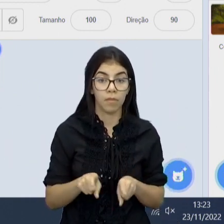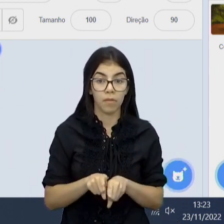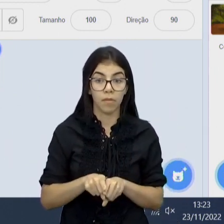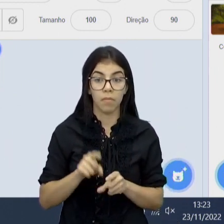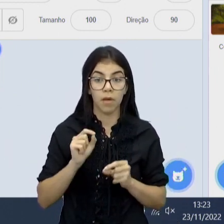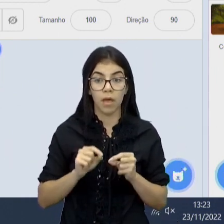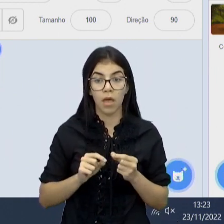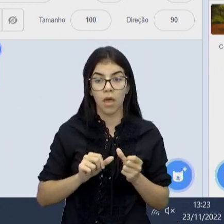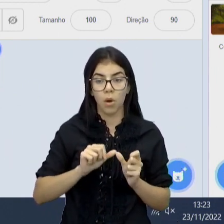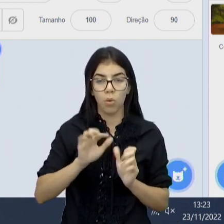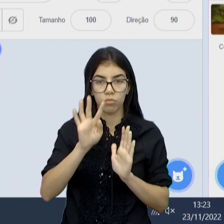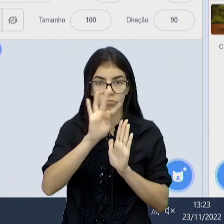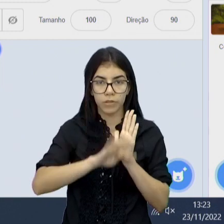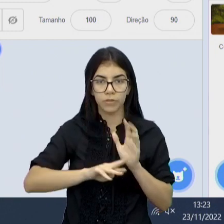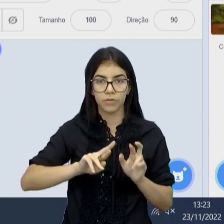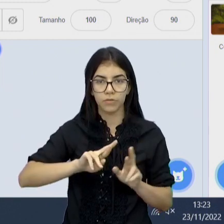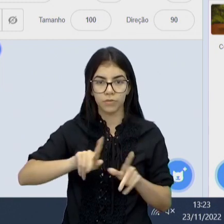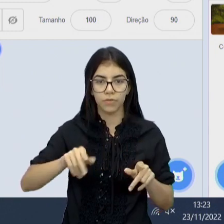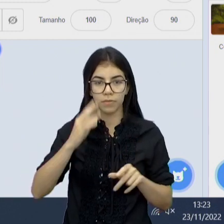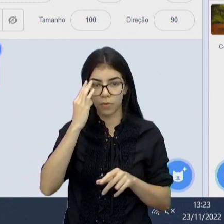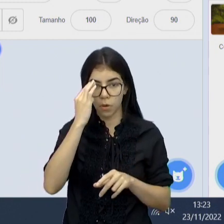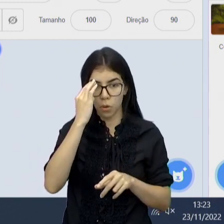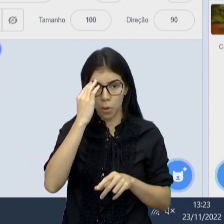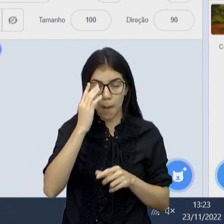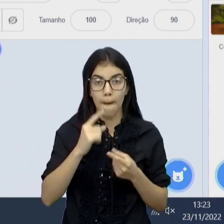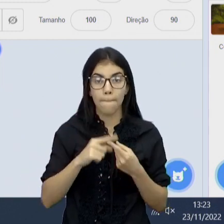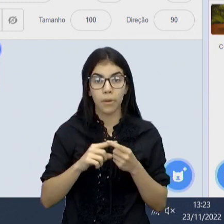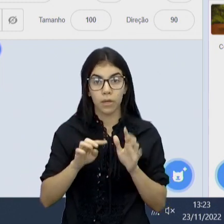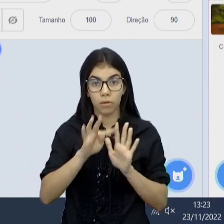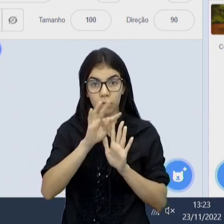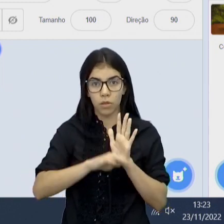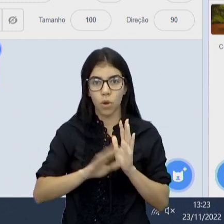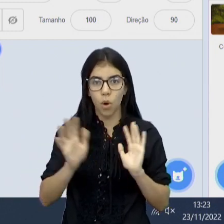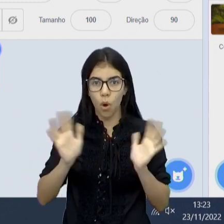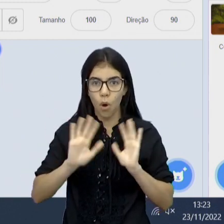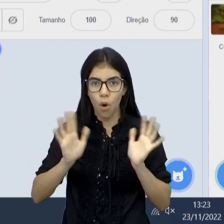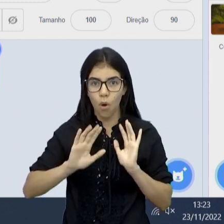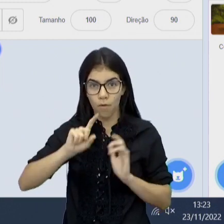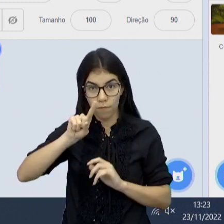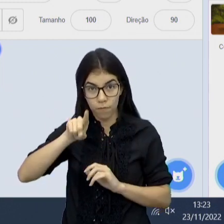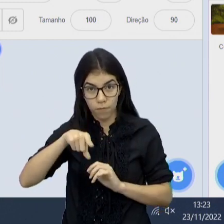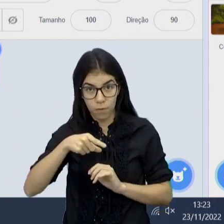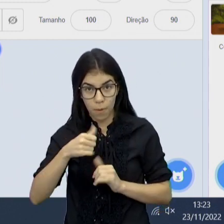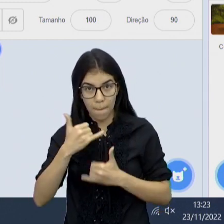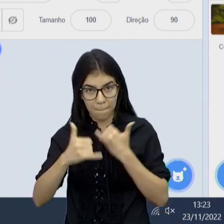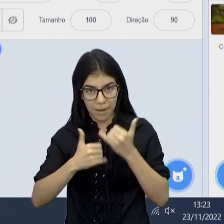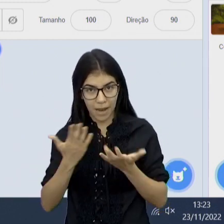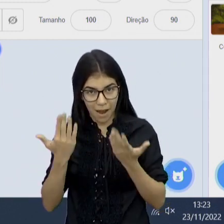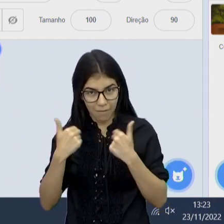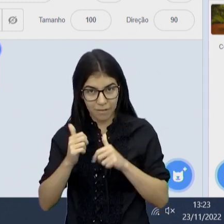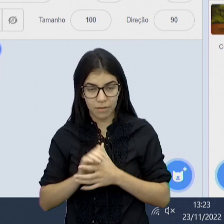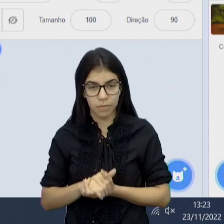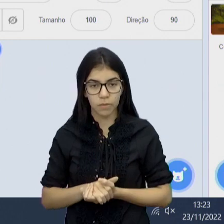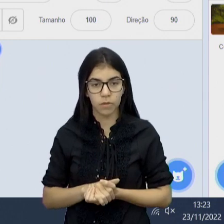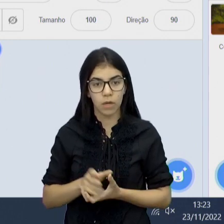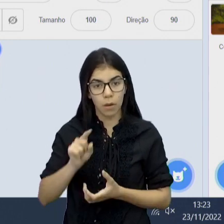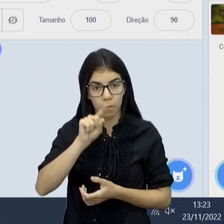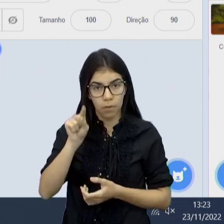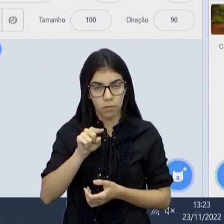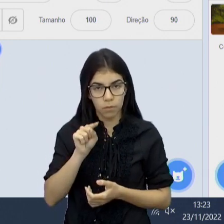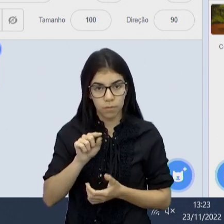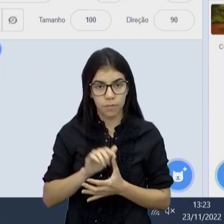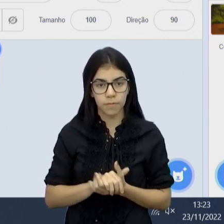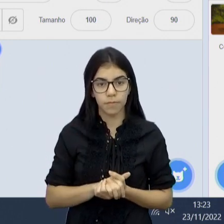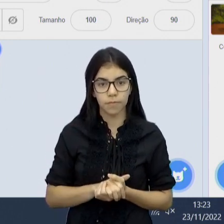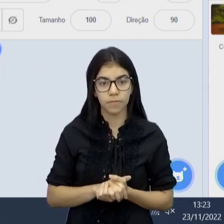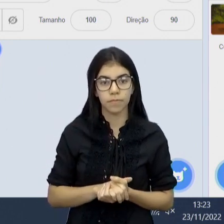vai mudar o texto, porque tá escrito aqui, ó, olá, vírgula, vamos brincar? Tá. Uma interrogação. Então clica aí, vê se ele